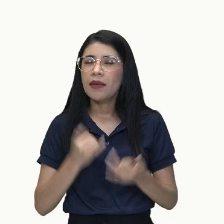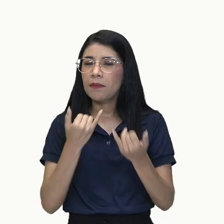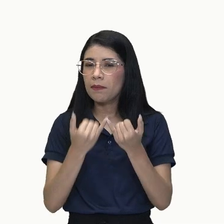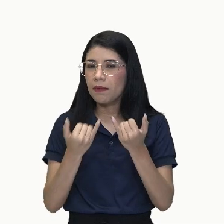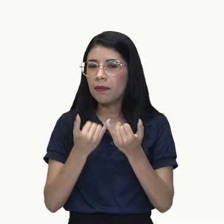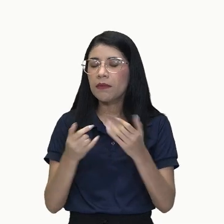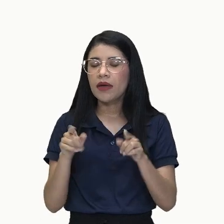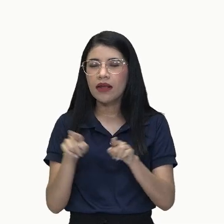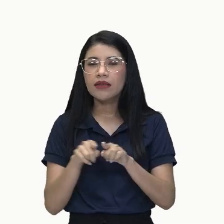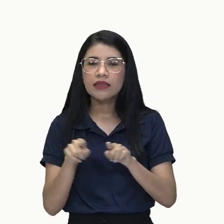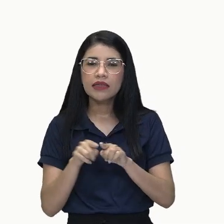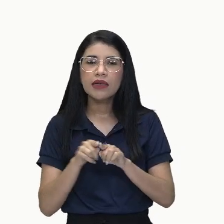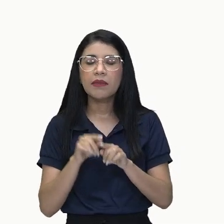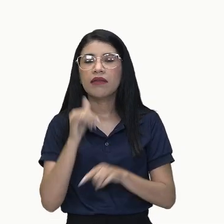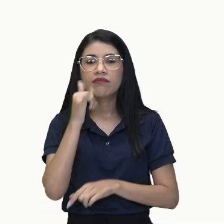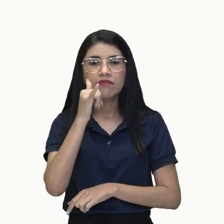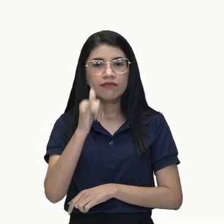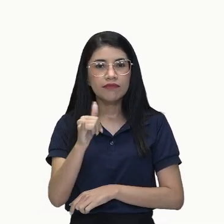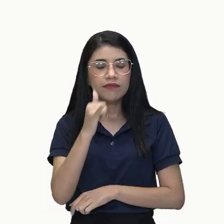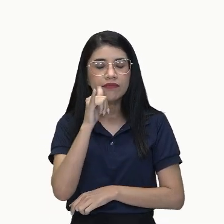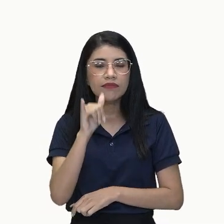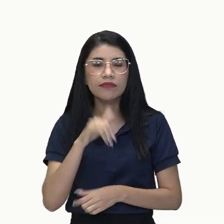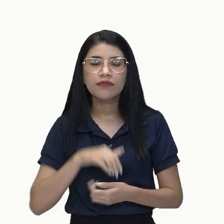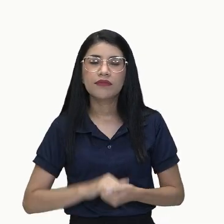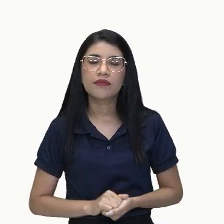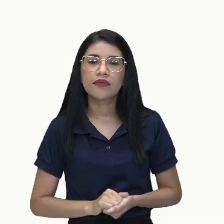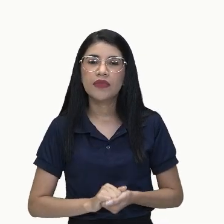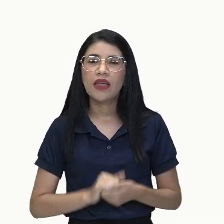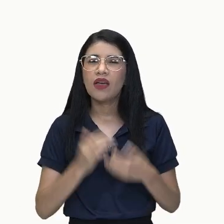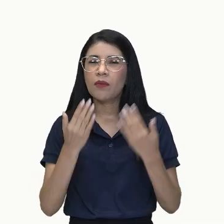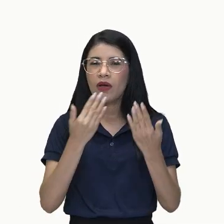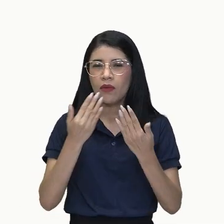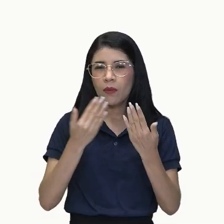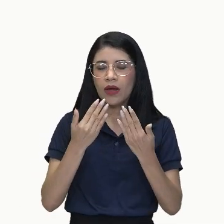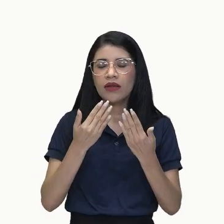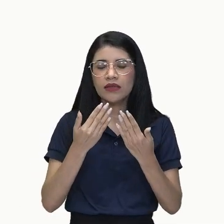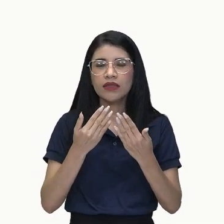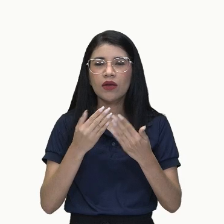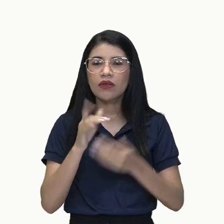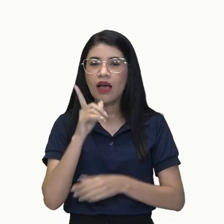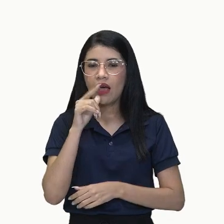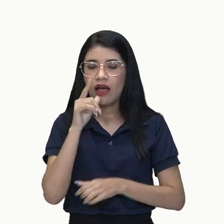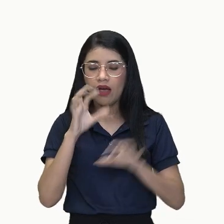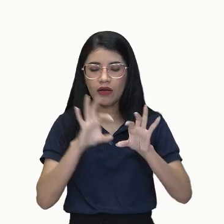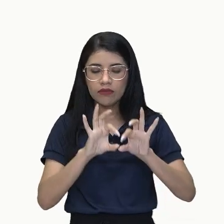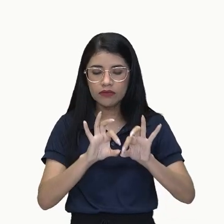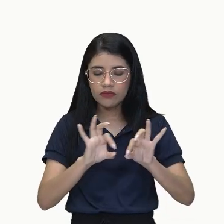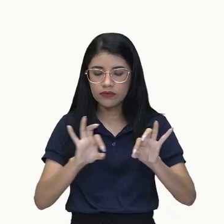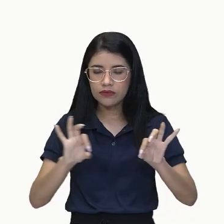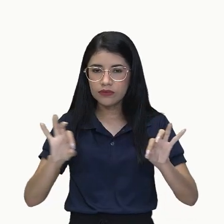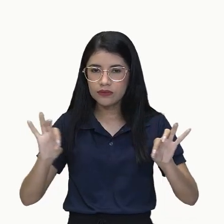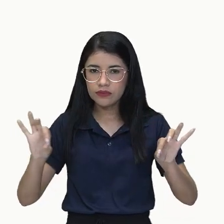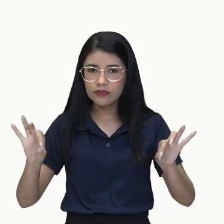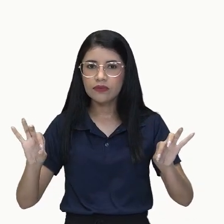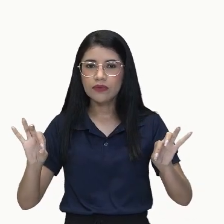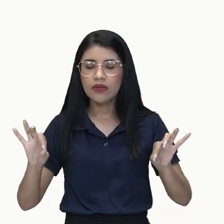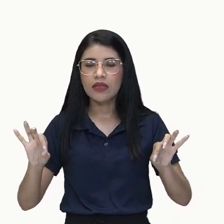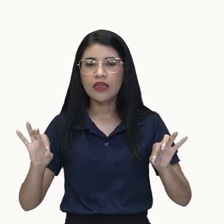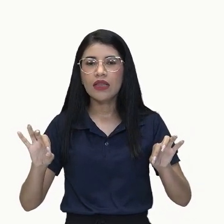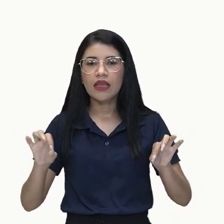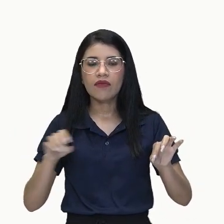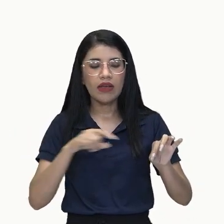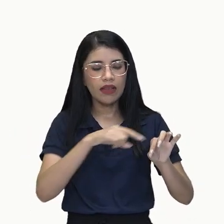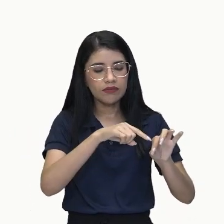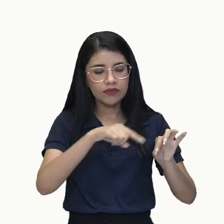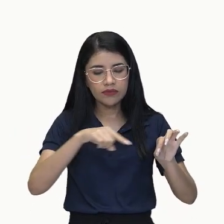semelhante à tensão elétrica. Analogia, temos que a pressão que empurra a água por um